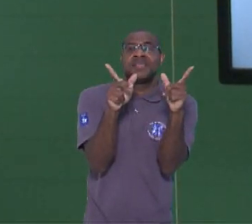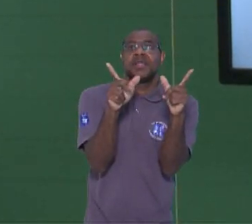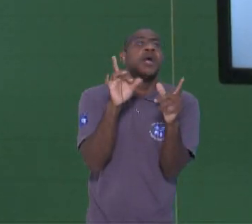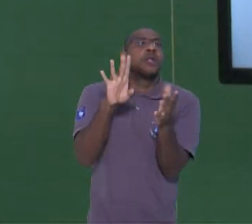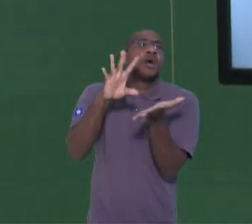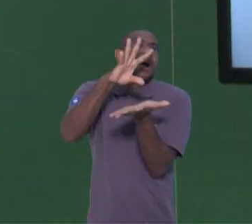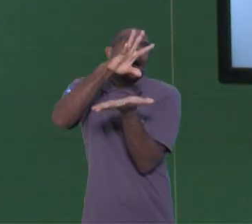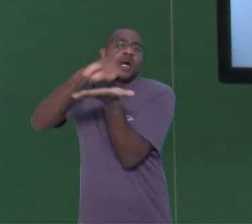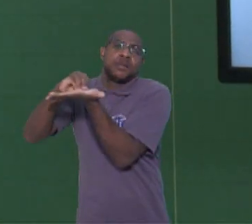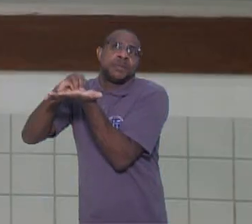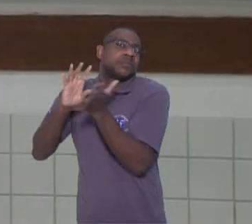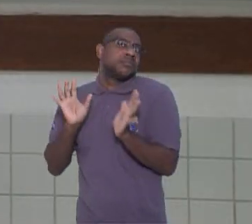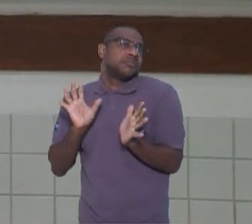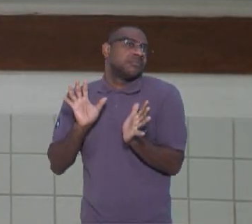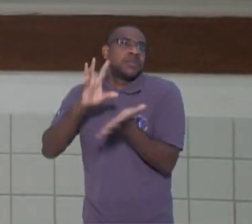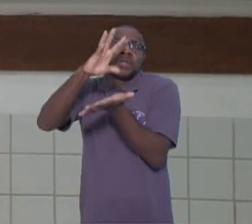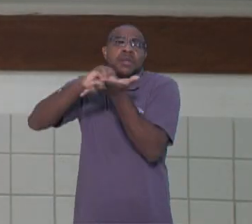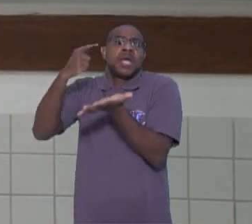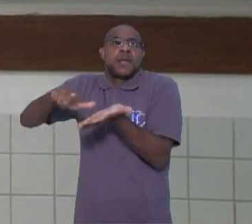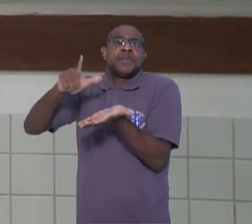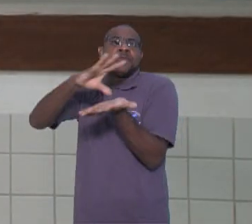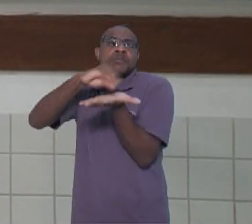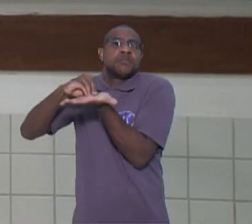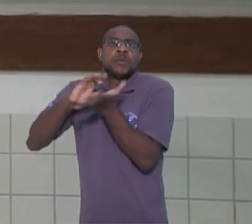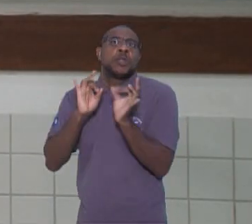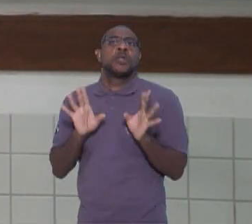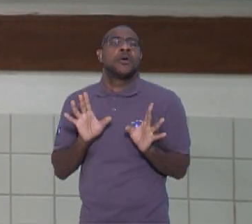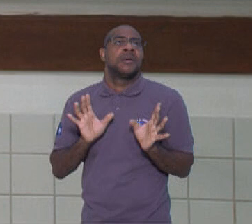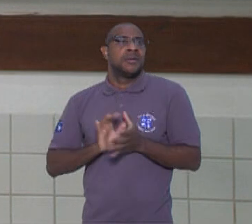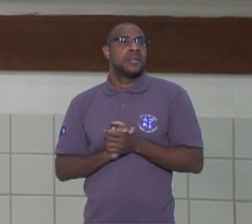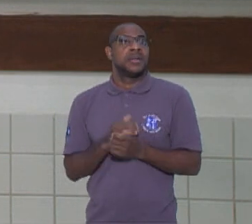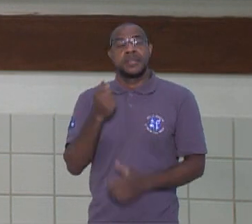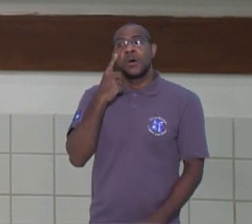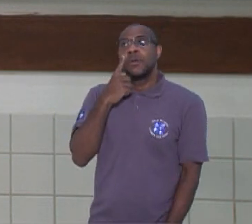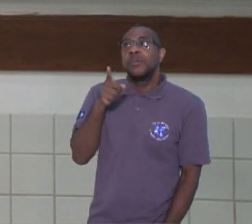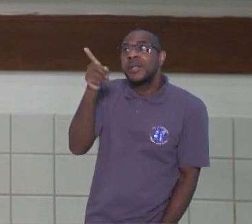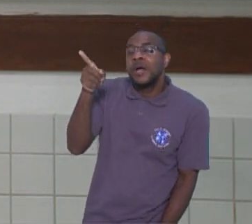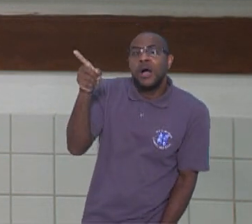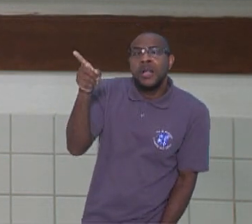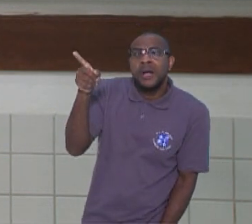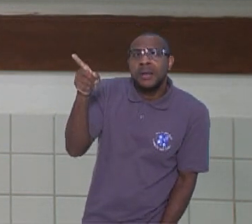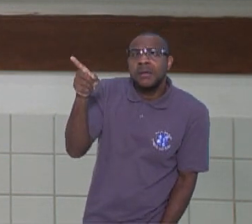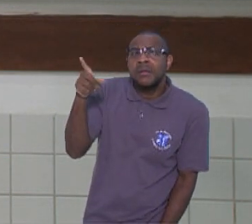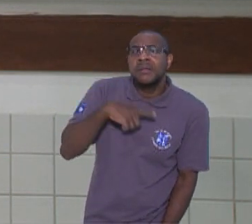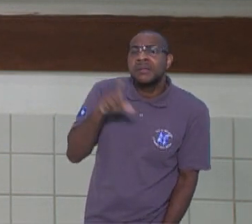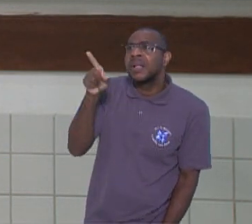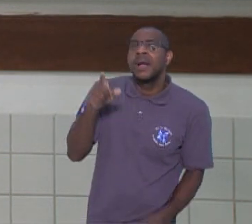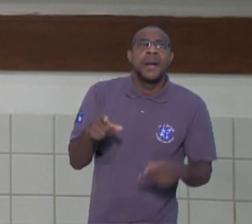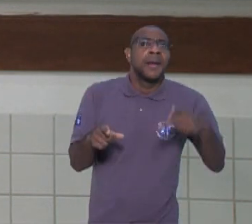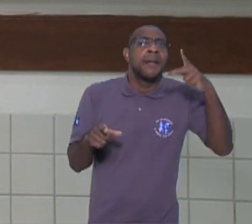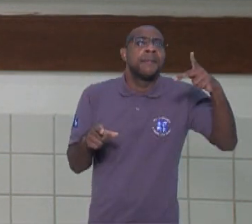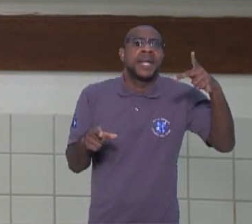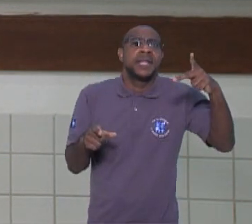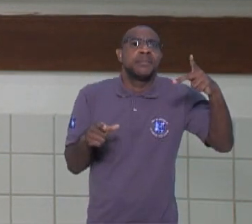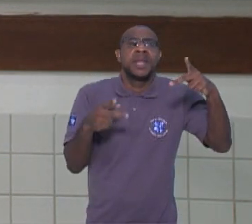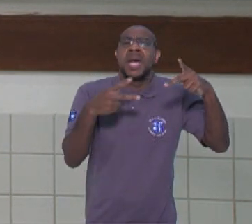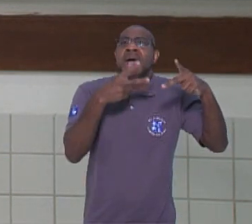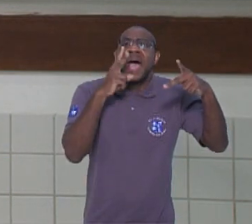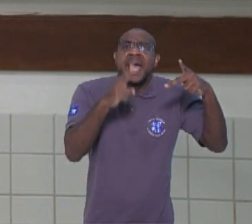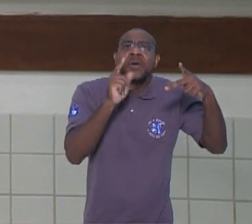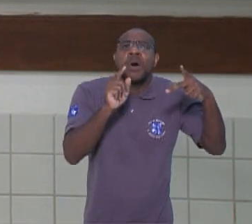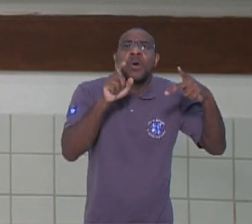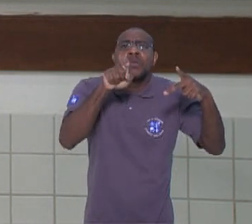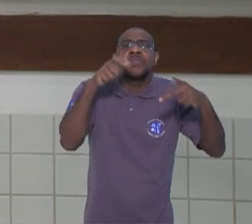repetir. Por isso, meu querido, é que quando você olha ali, tá lá. Perímetro é igual a x ao quadrado mais